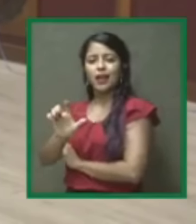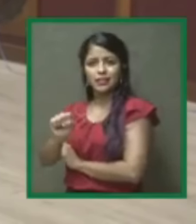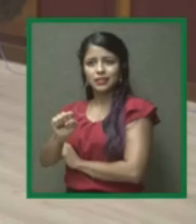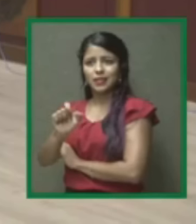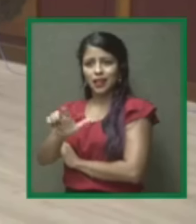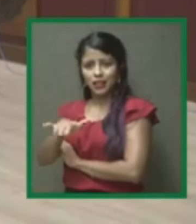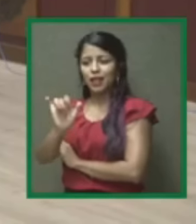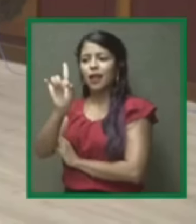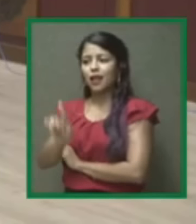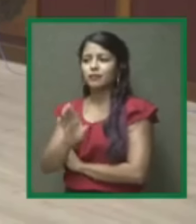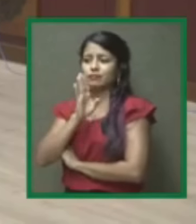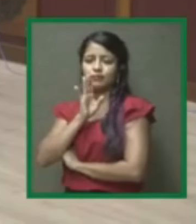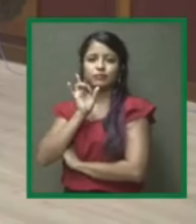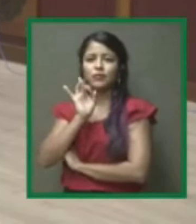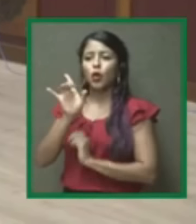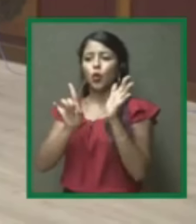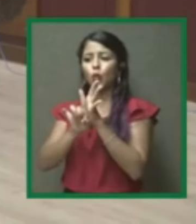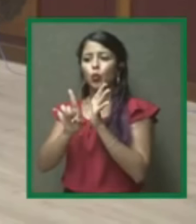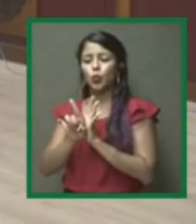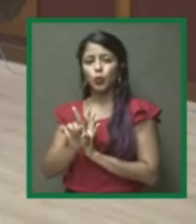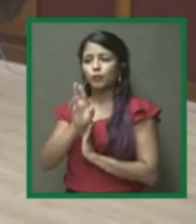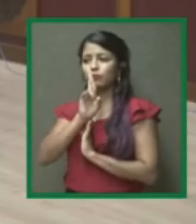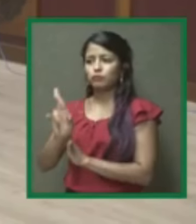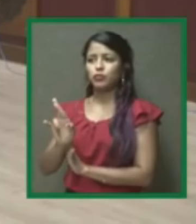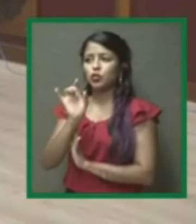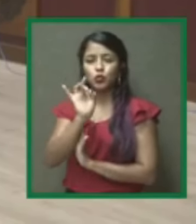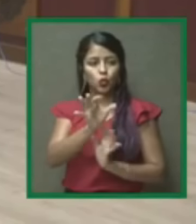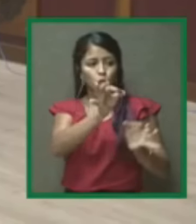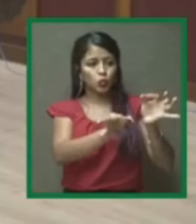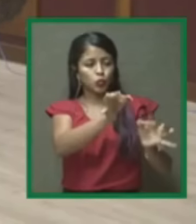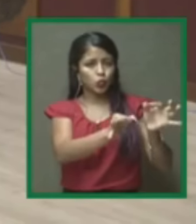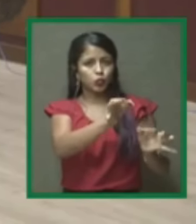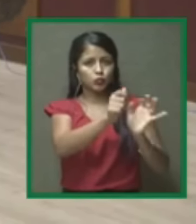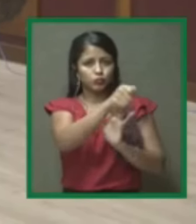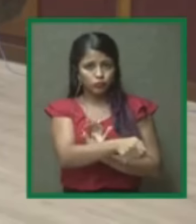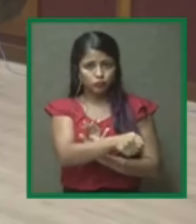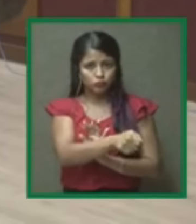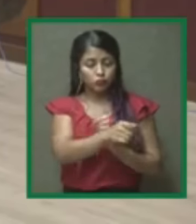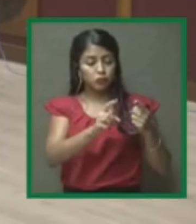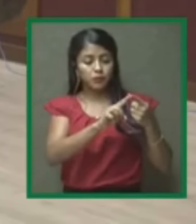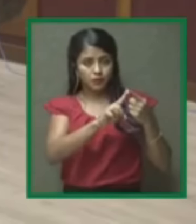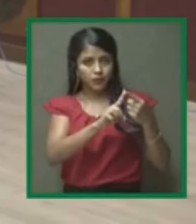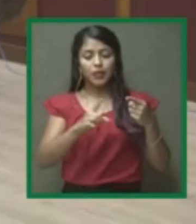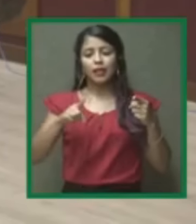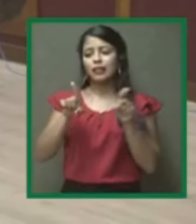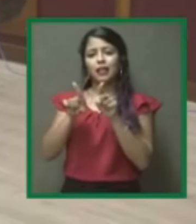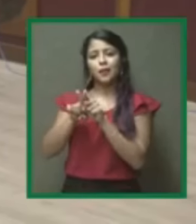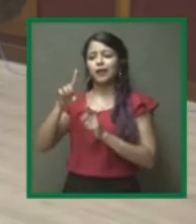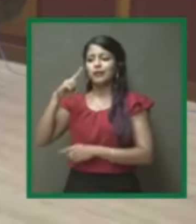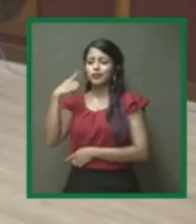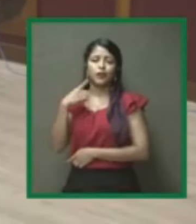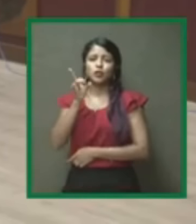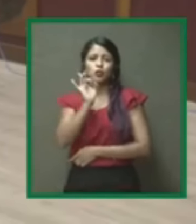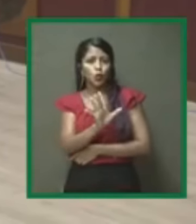silêncio parcial, respondendo tão só as perguntas da juíza, do juízo, a primeira parte, e os advogados dele.